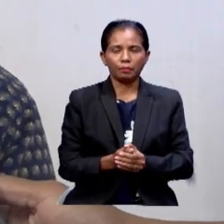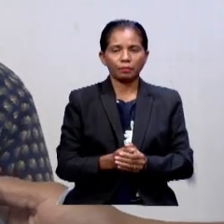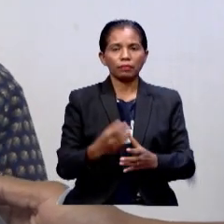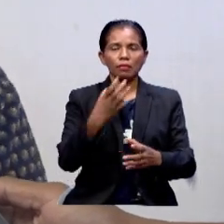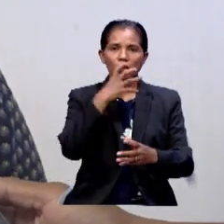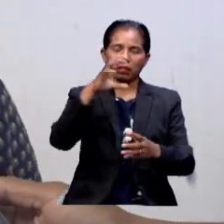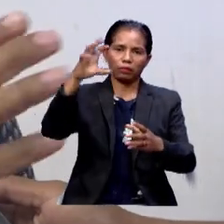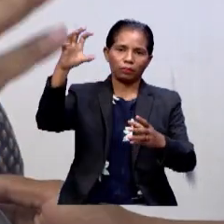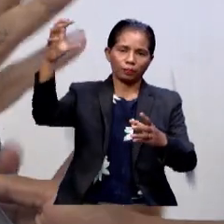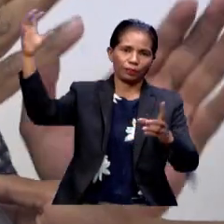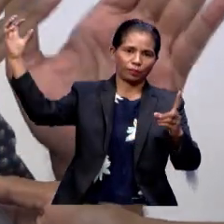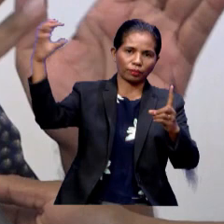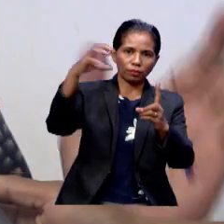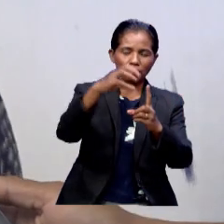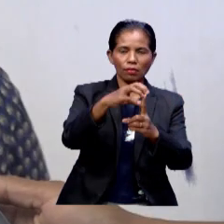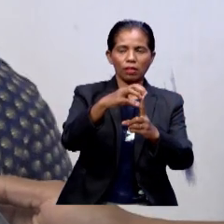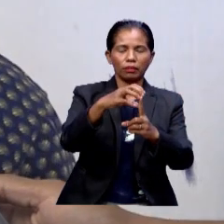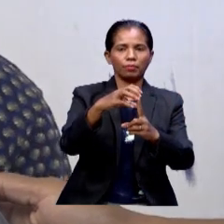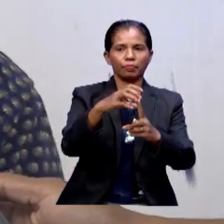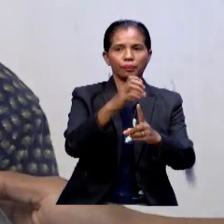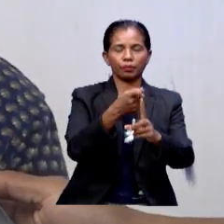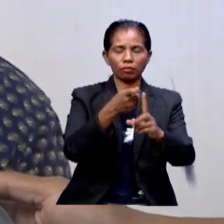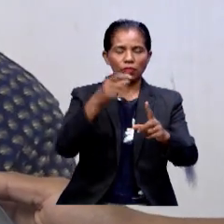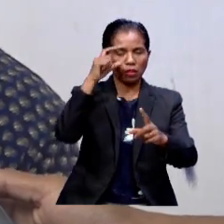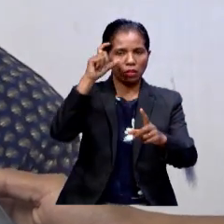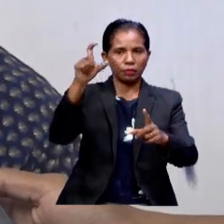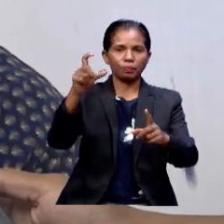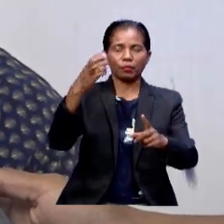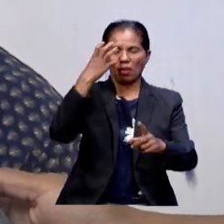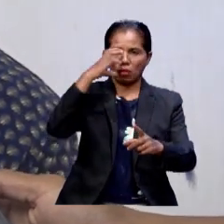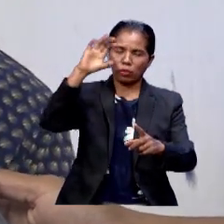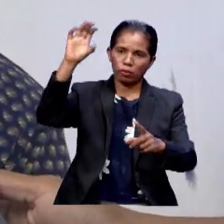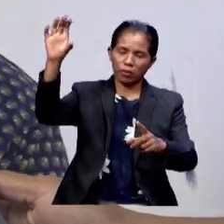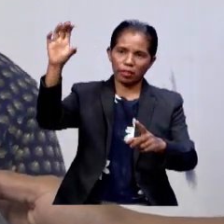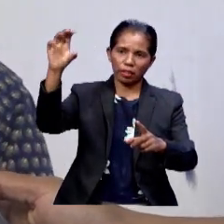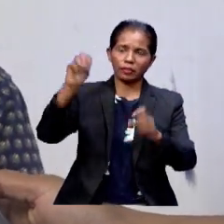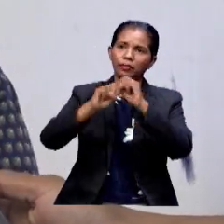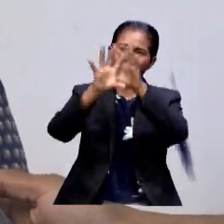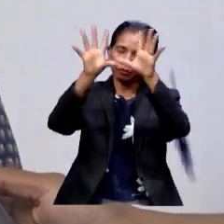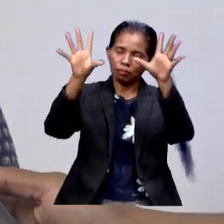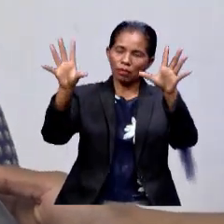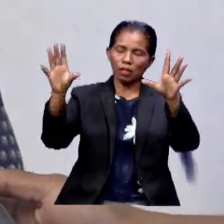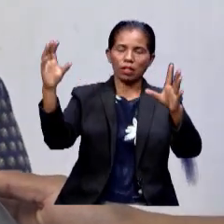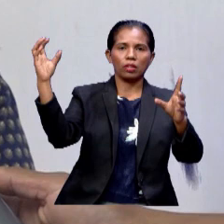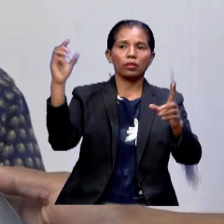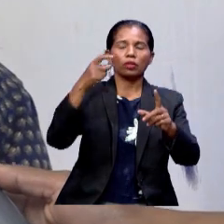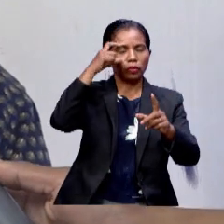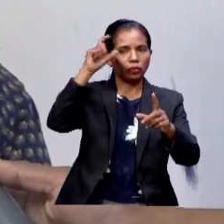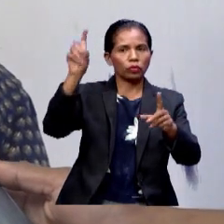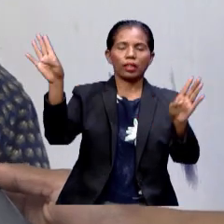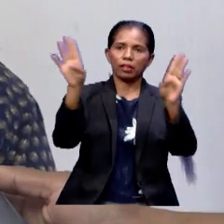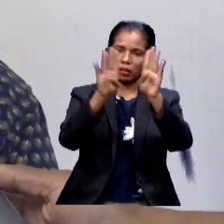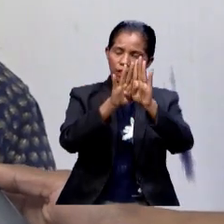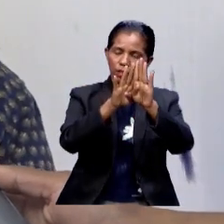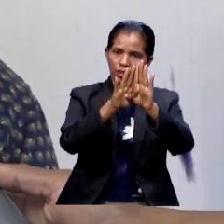se blokea det parte balun husi loromatan signifika loromatan ni nana romane fulan blokea det ni parte balun